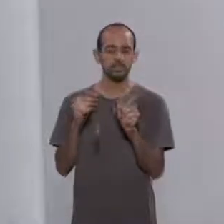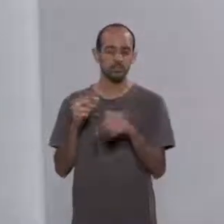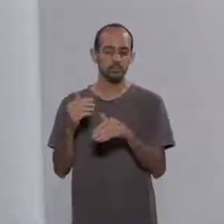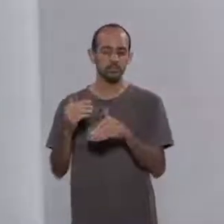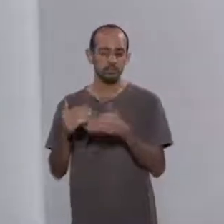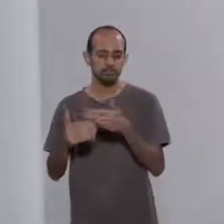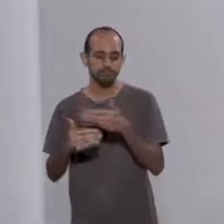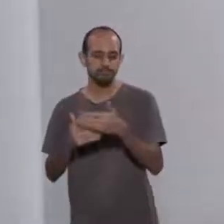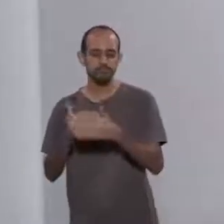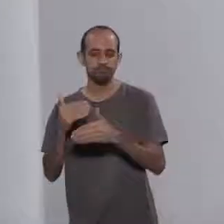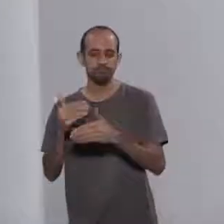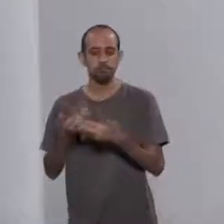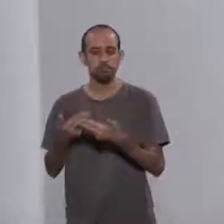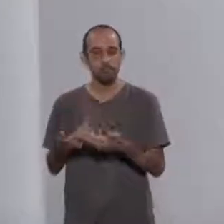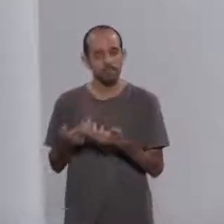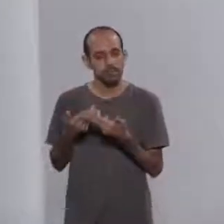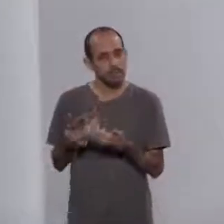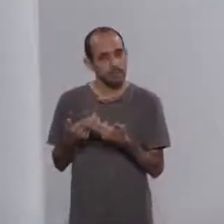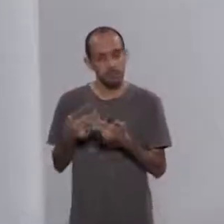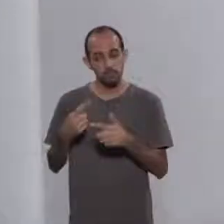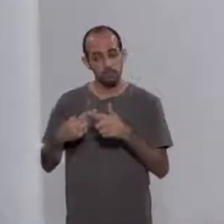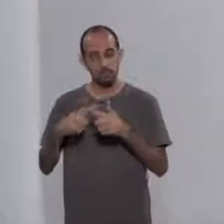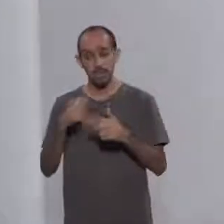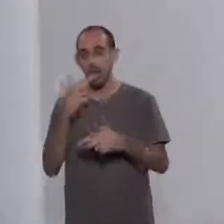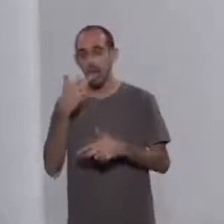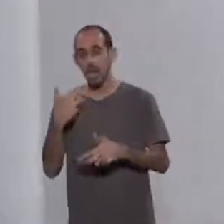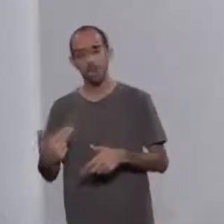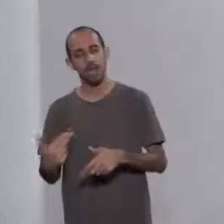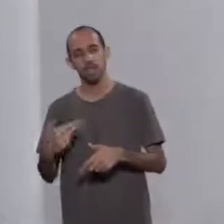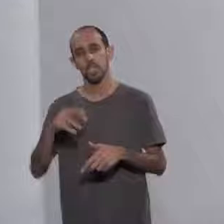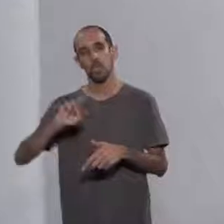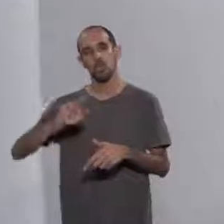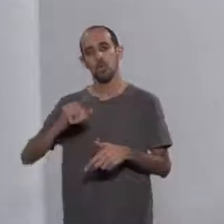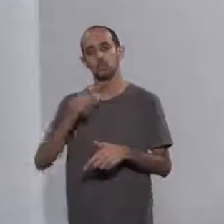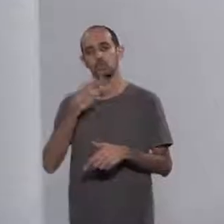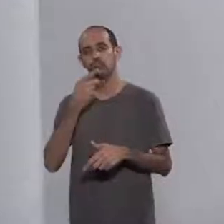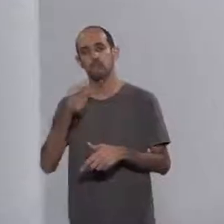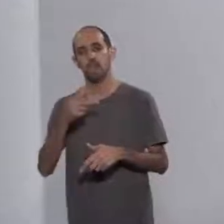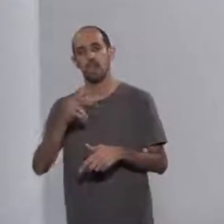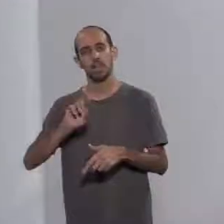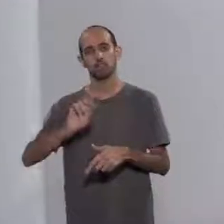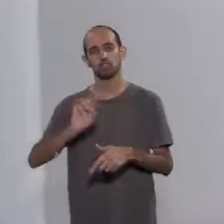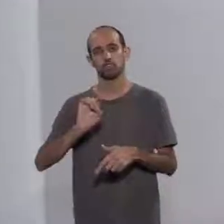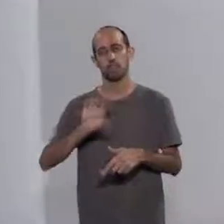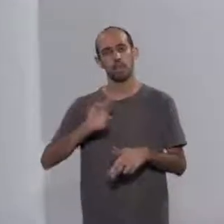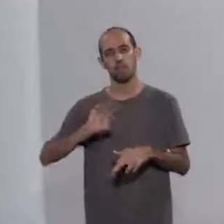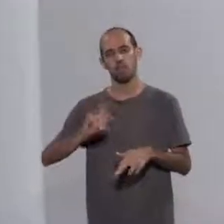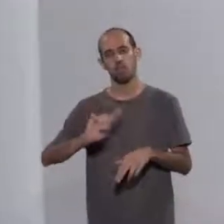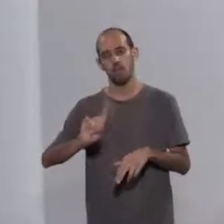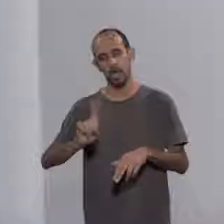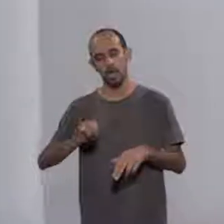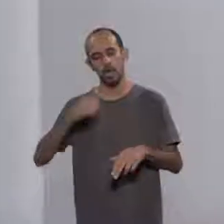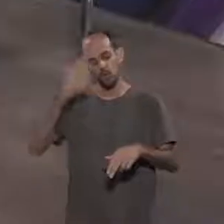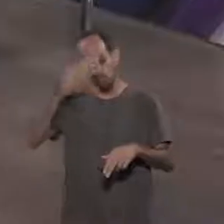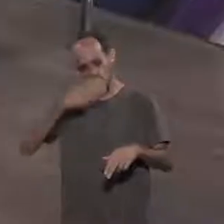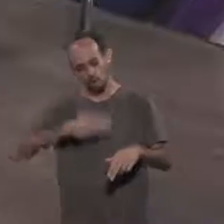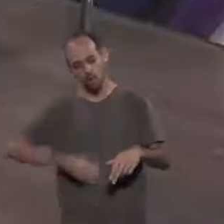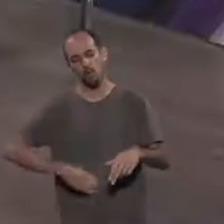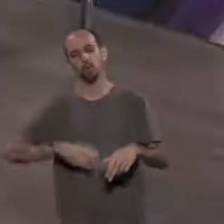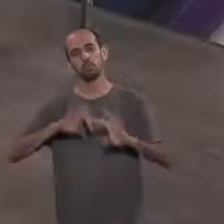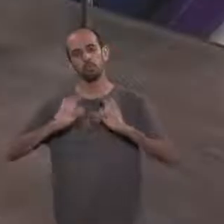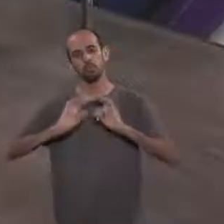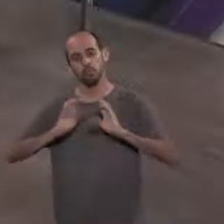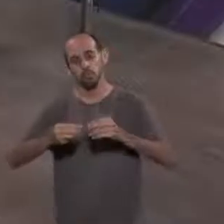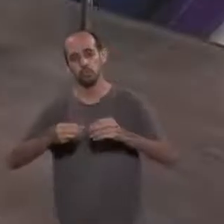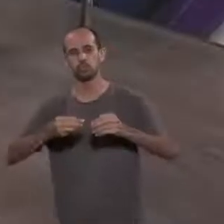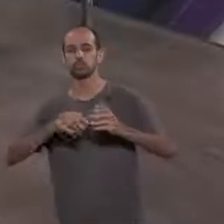da linguagem com ele, né, porque linguagem não é só a linguagem verbal, né, linguagem é todo um contexto. Então a gente foi trabalhando, corpo,